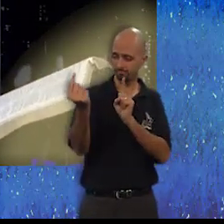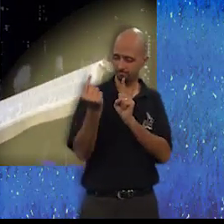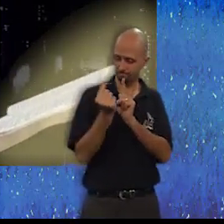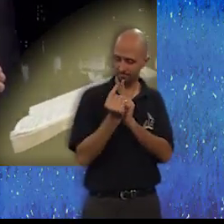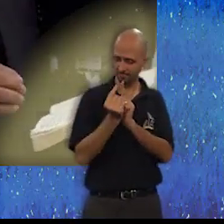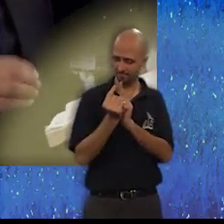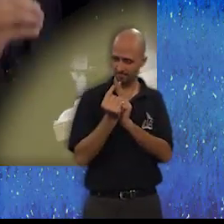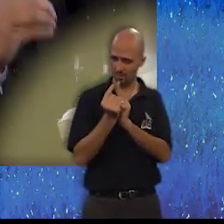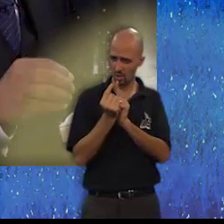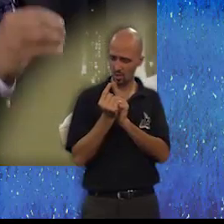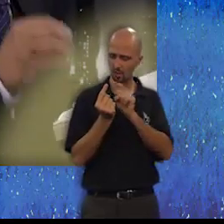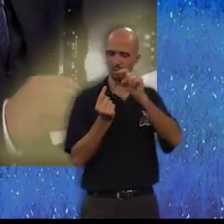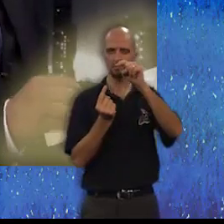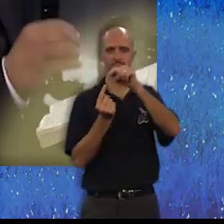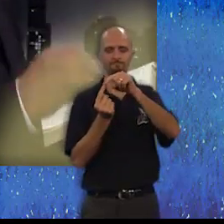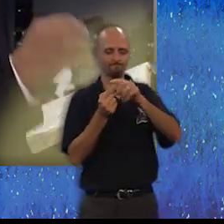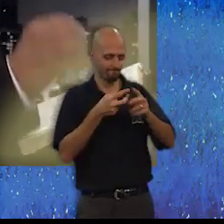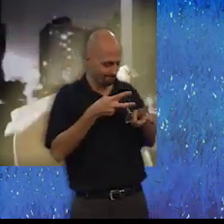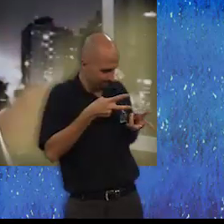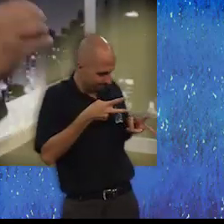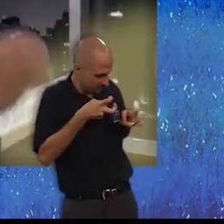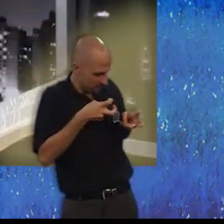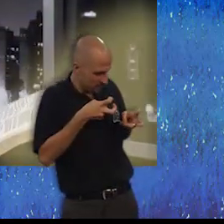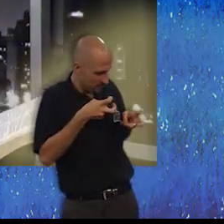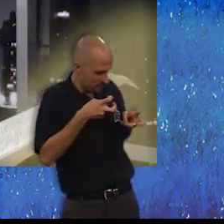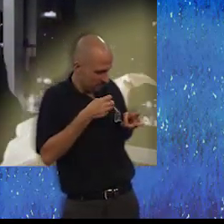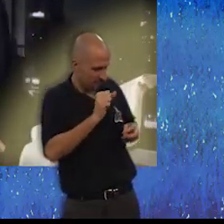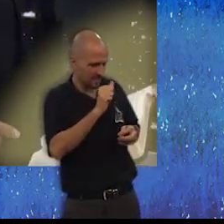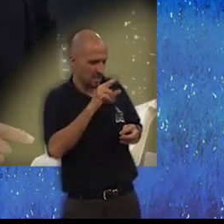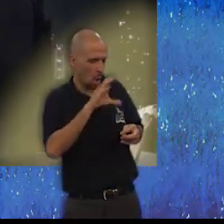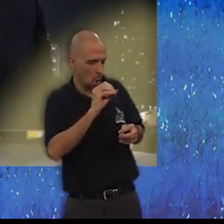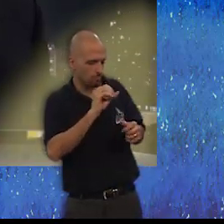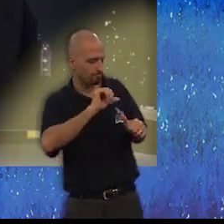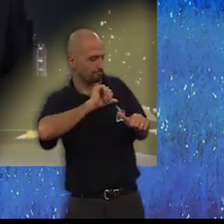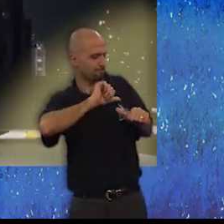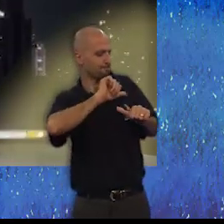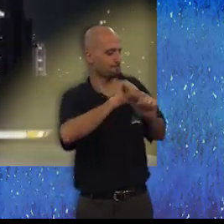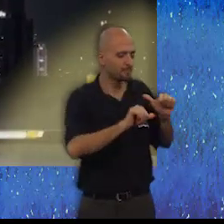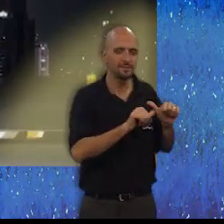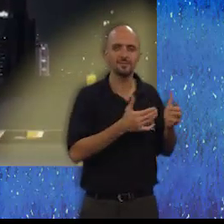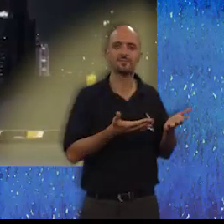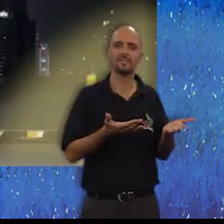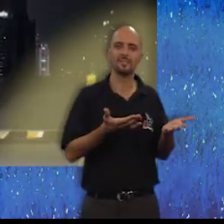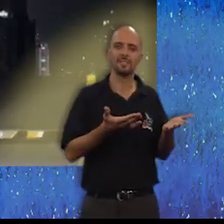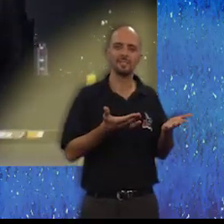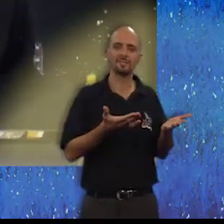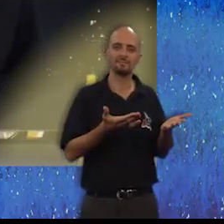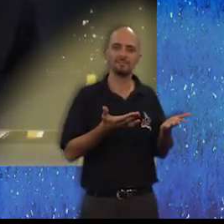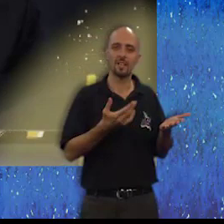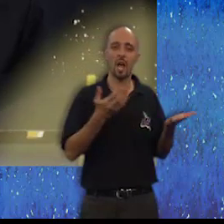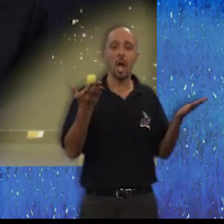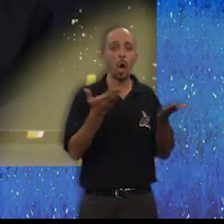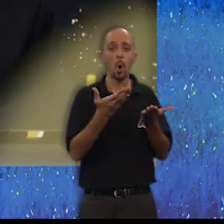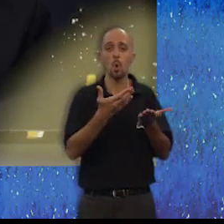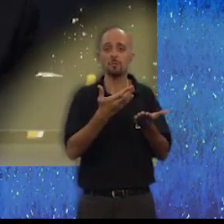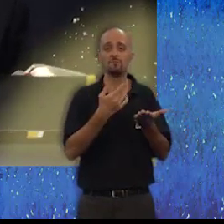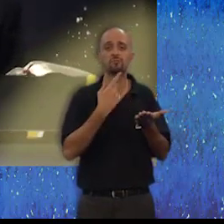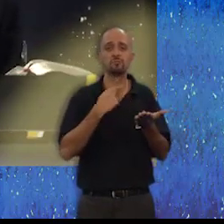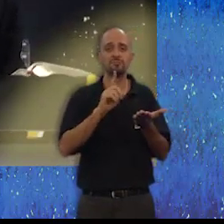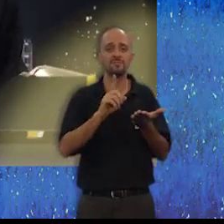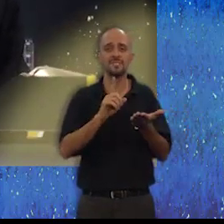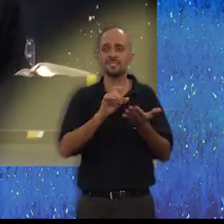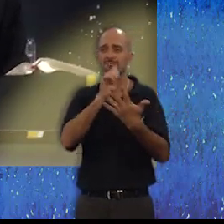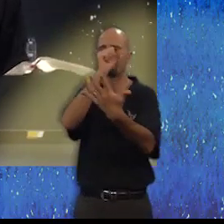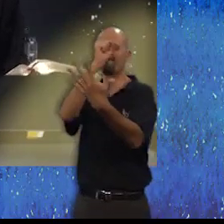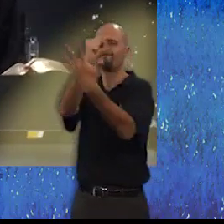Espírito Santo já havia feito a obra no coração de Saulo. E quando você lê Atos 9, verso 18, aliás,